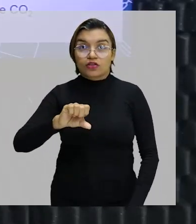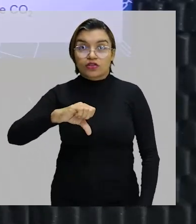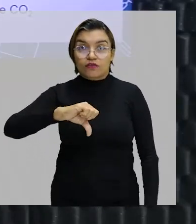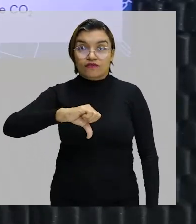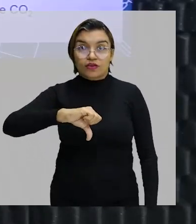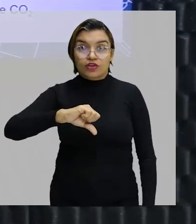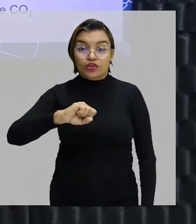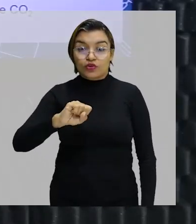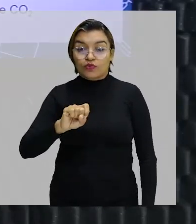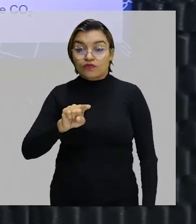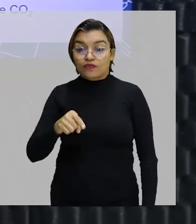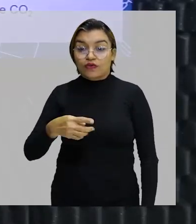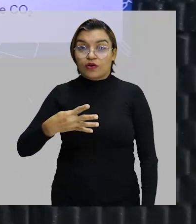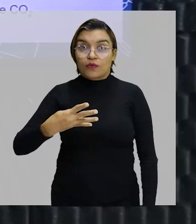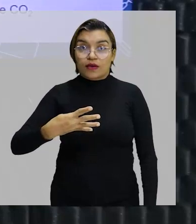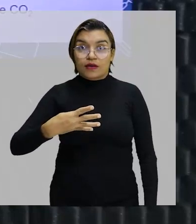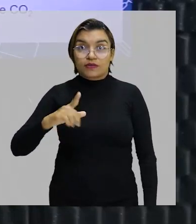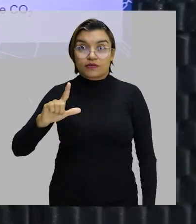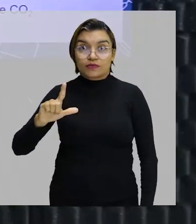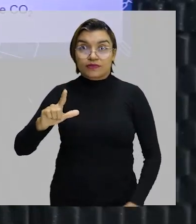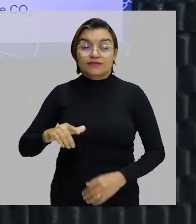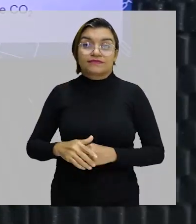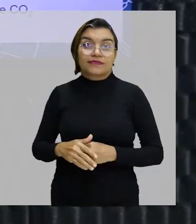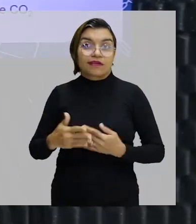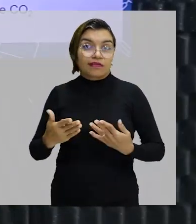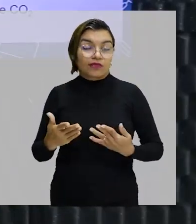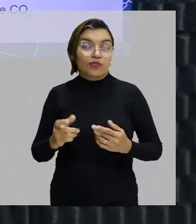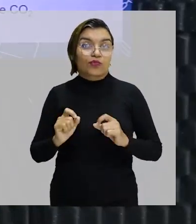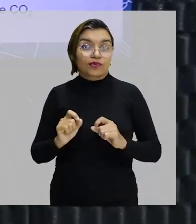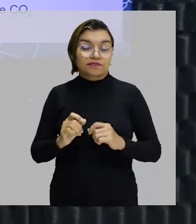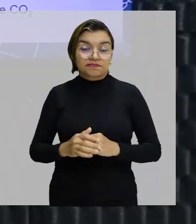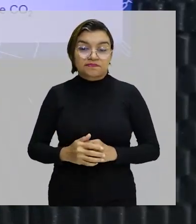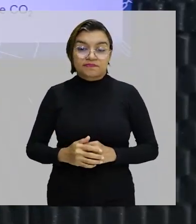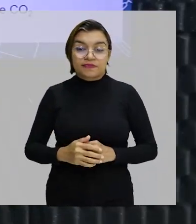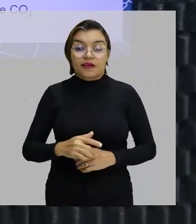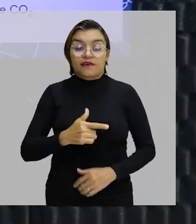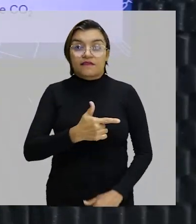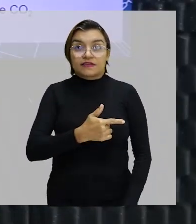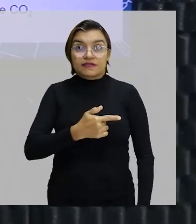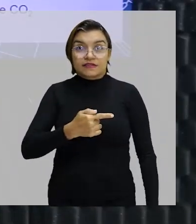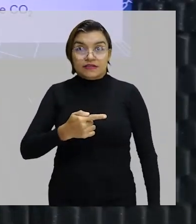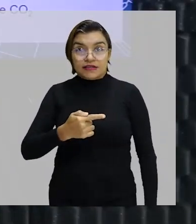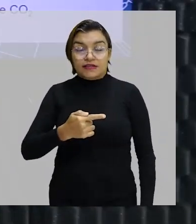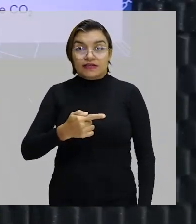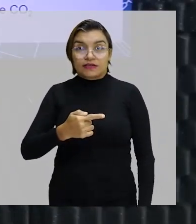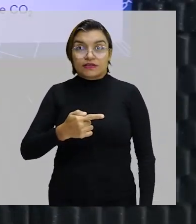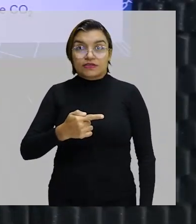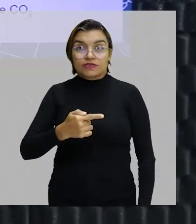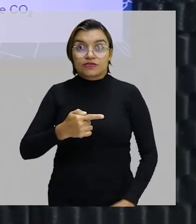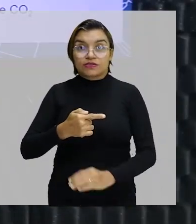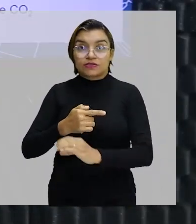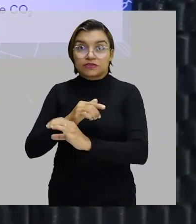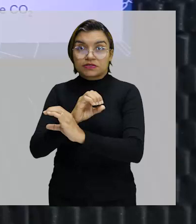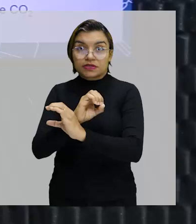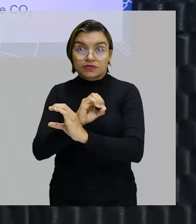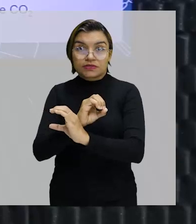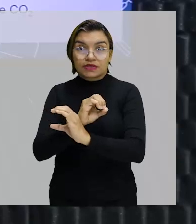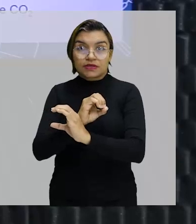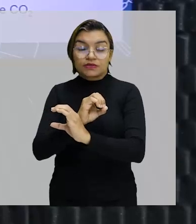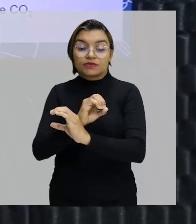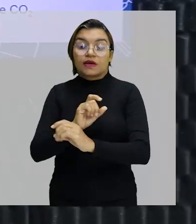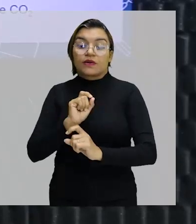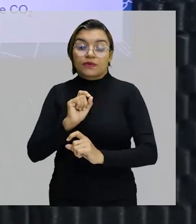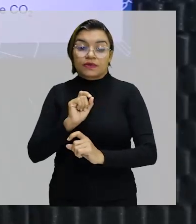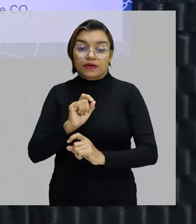98,4 litros do gás carbônico. Então, naquela situação de 27 graus Celsius, 0,8 atm de